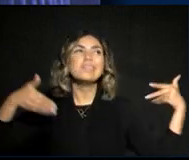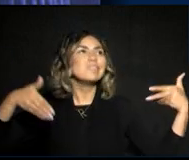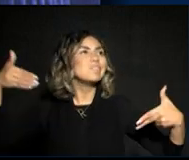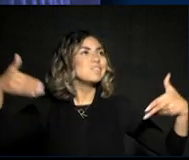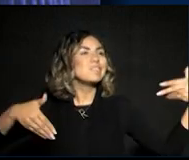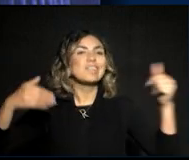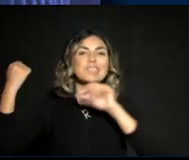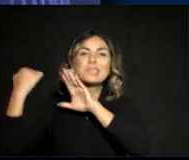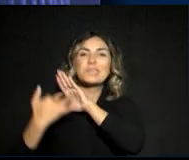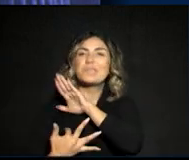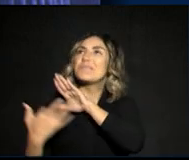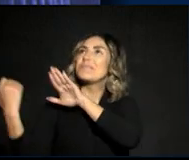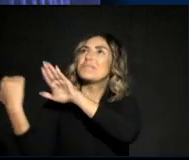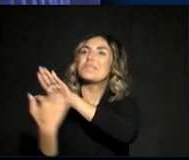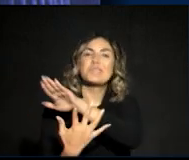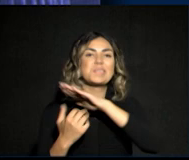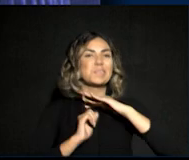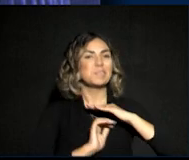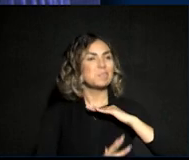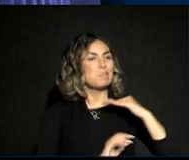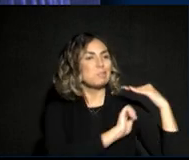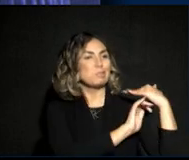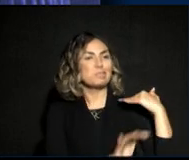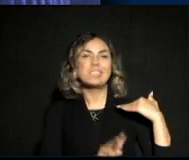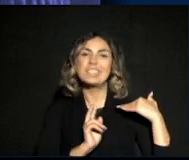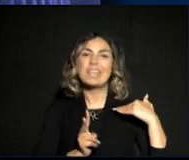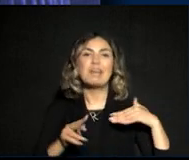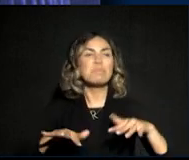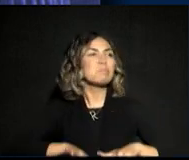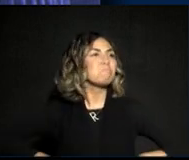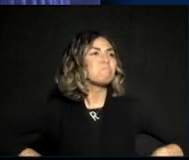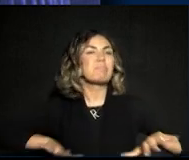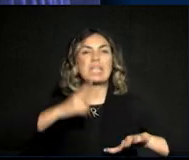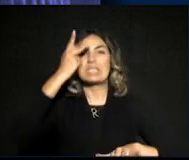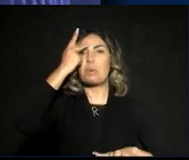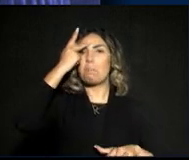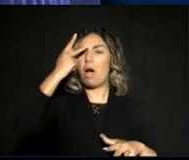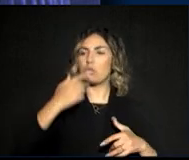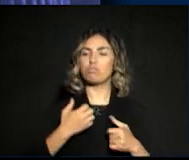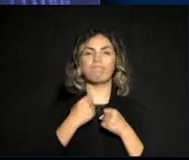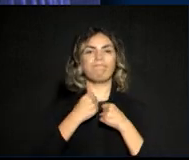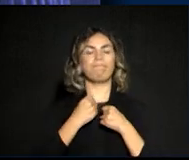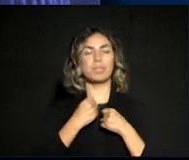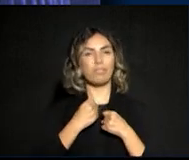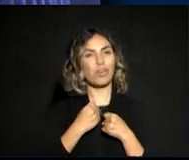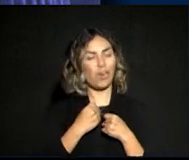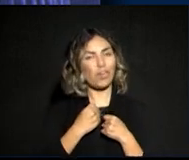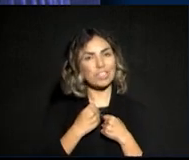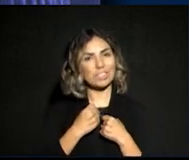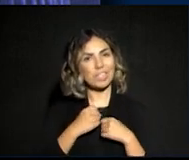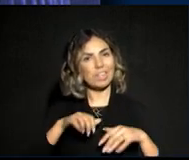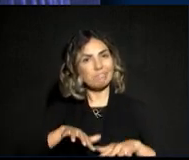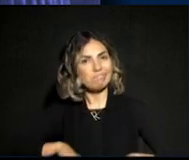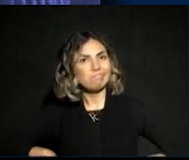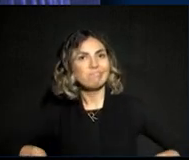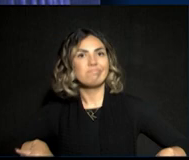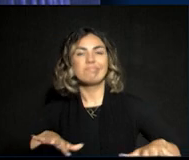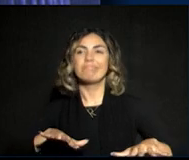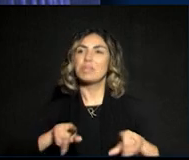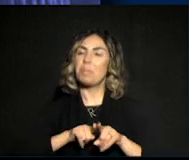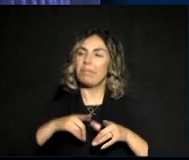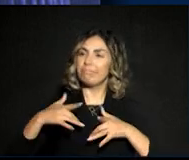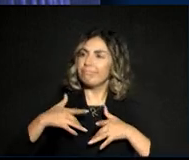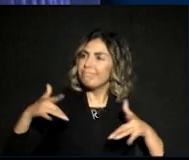que a cidade e o estado acolhe os imigrantes EA força de São Paulo justamente essa